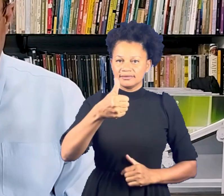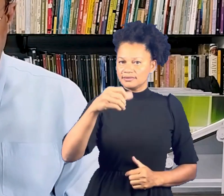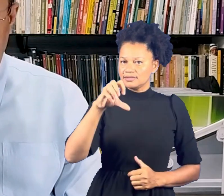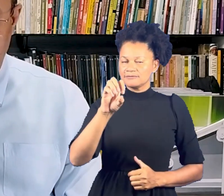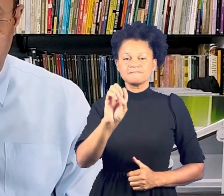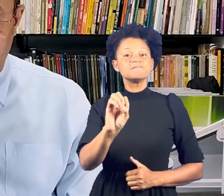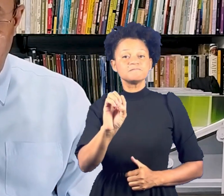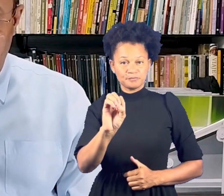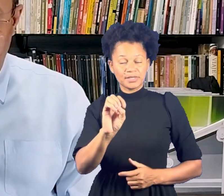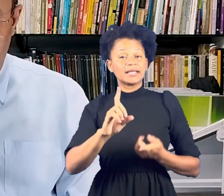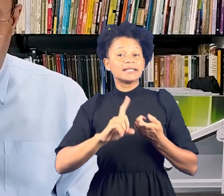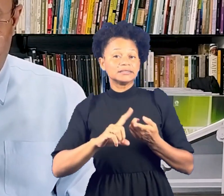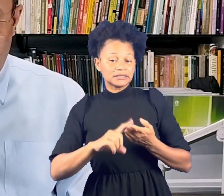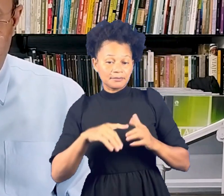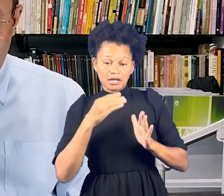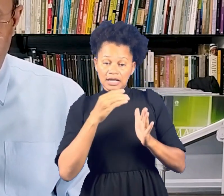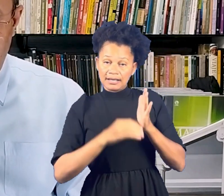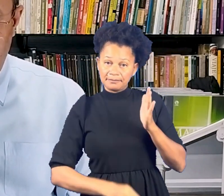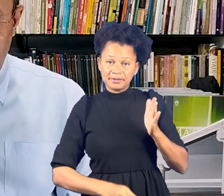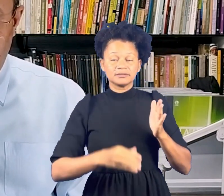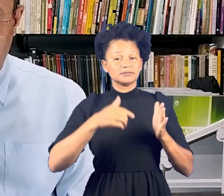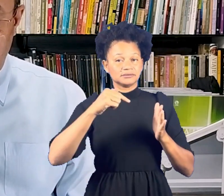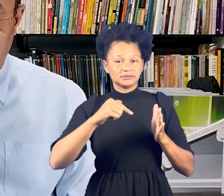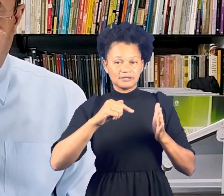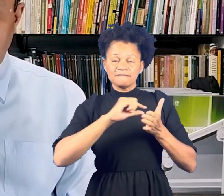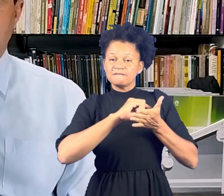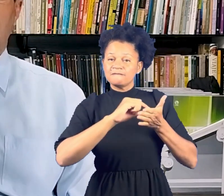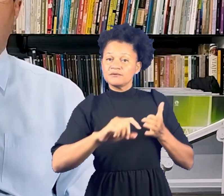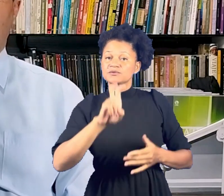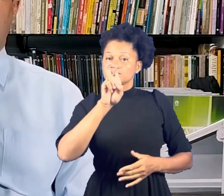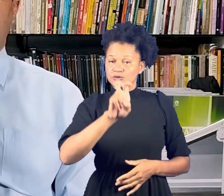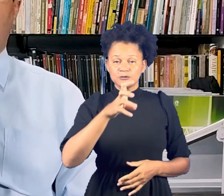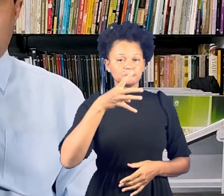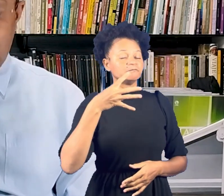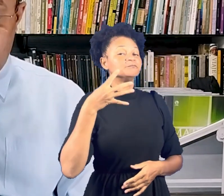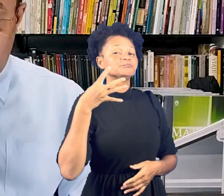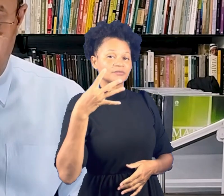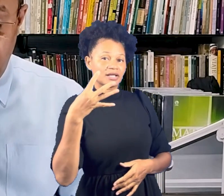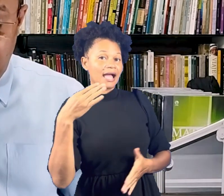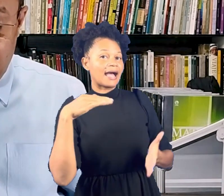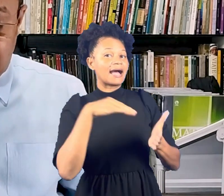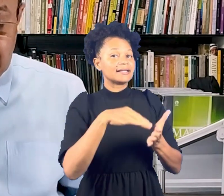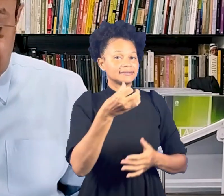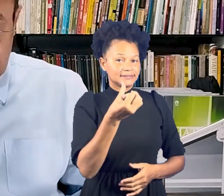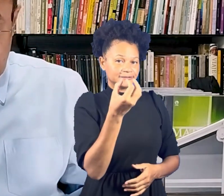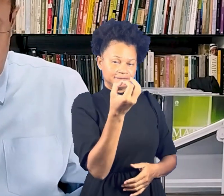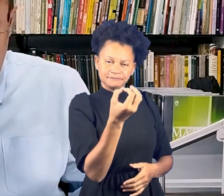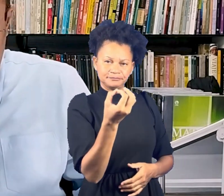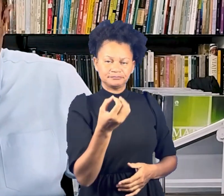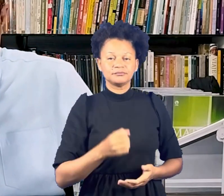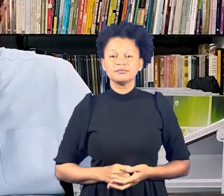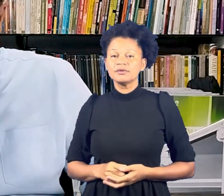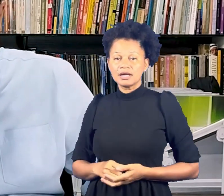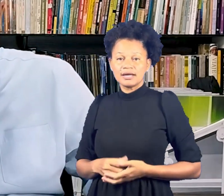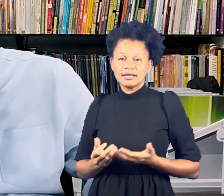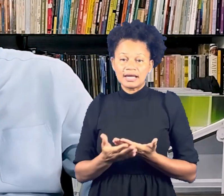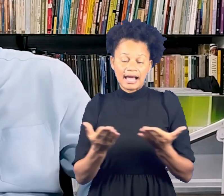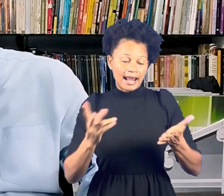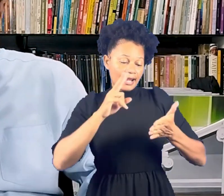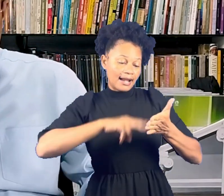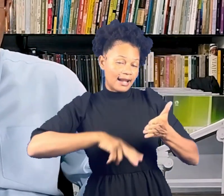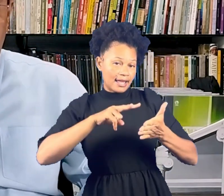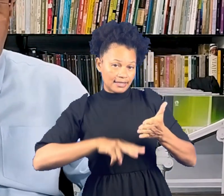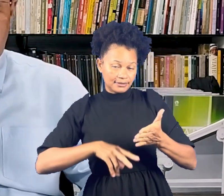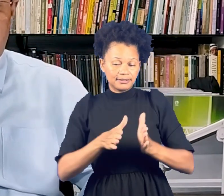a 10, e o capítulo 7, versículos 54 a 60. Nossa